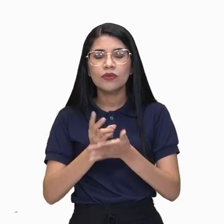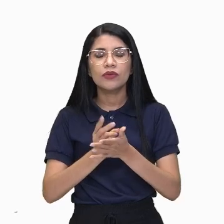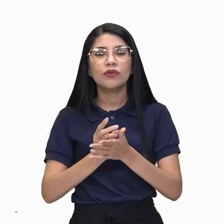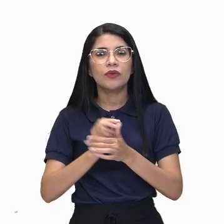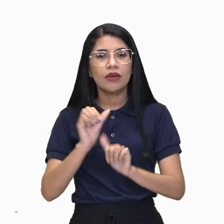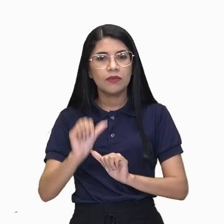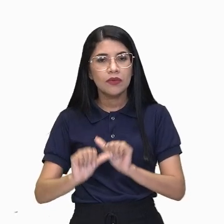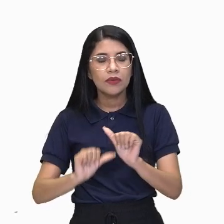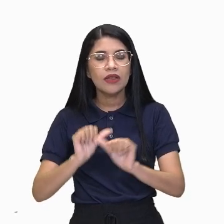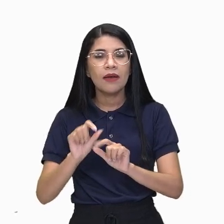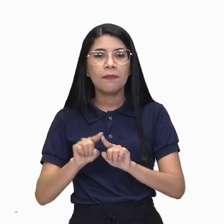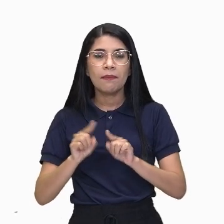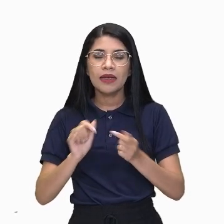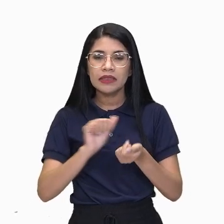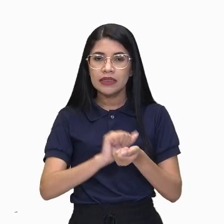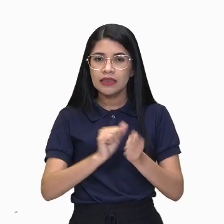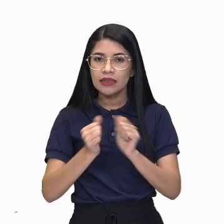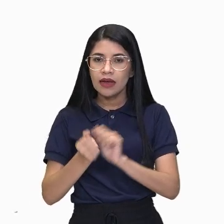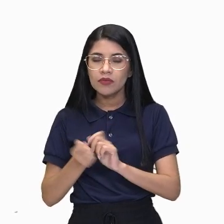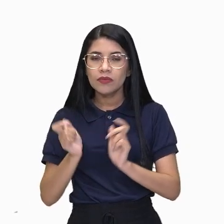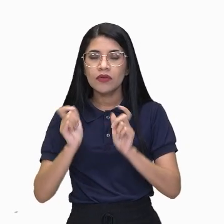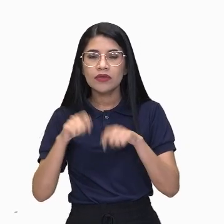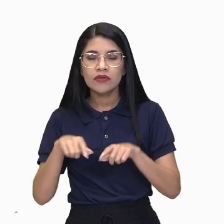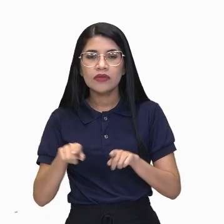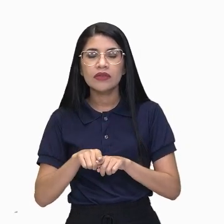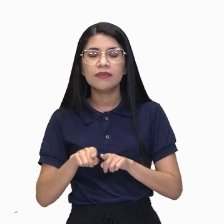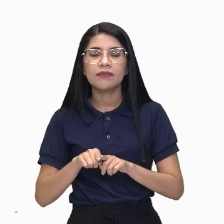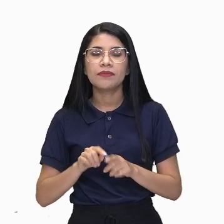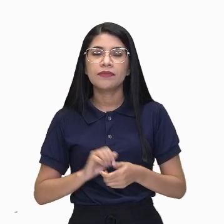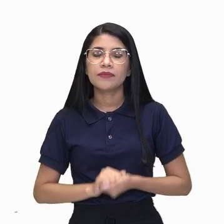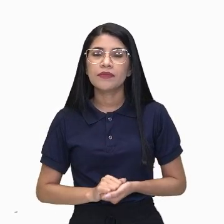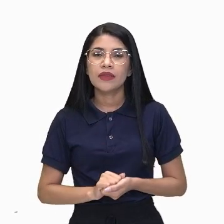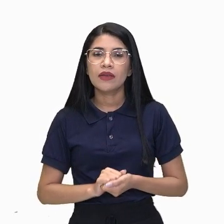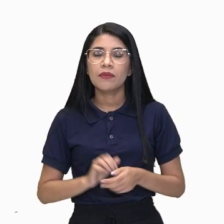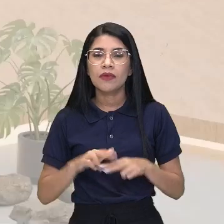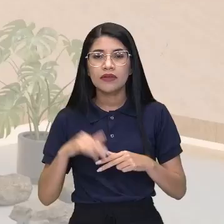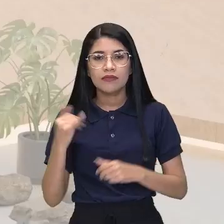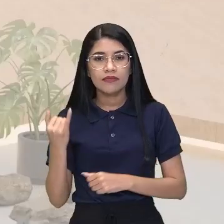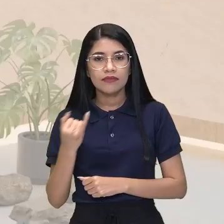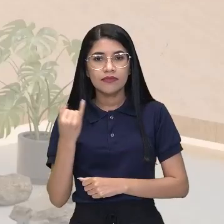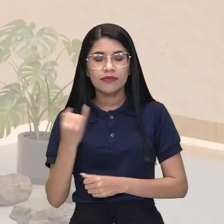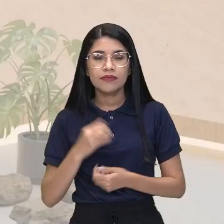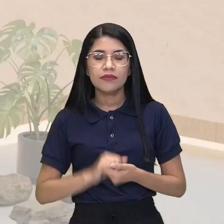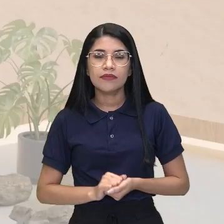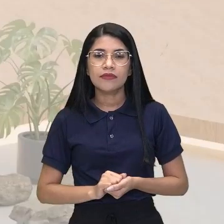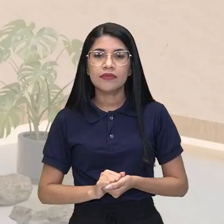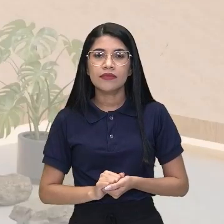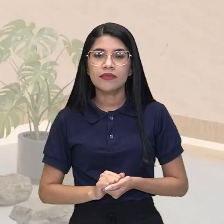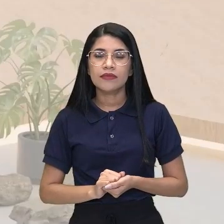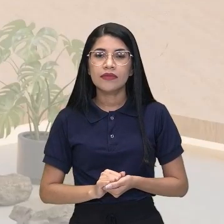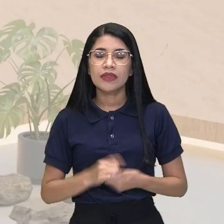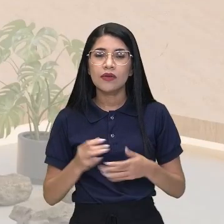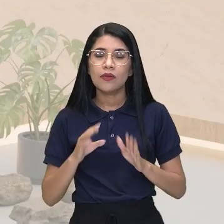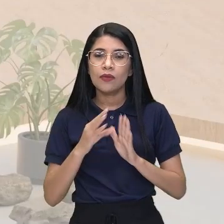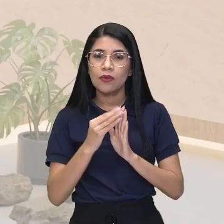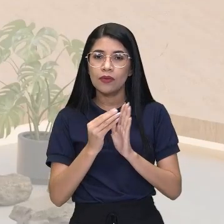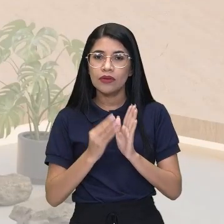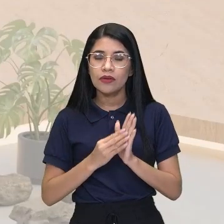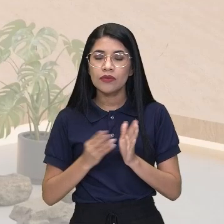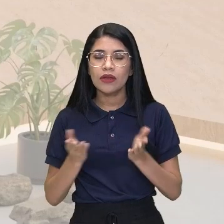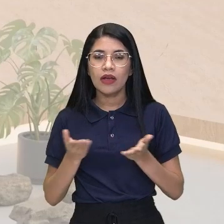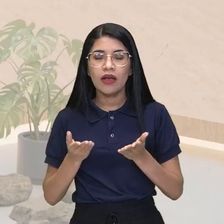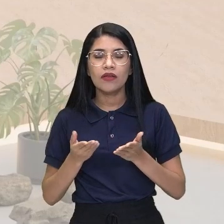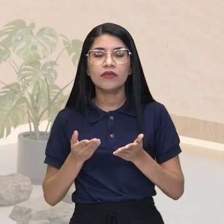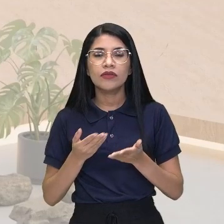mas também se adaptam e se reinventam, né, professor? Então isso que é importante. Então tá aí, então pessoal, esse foi aí o tema,